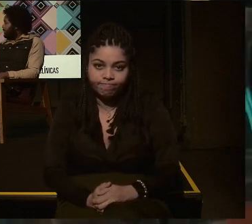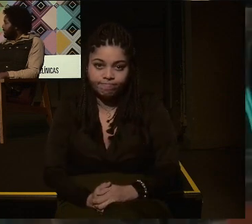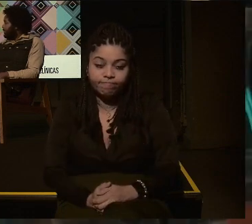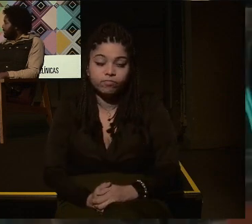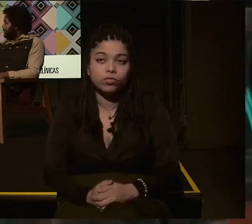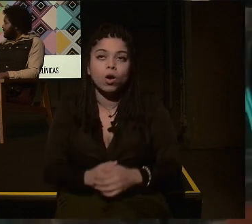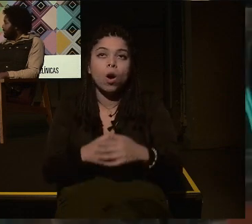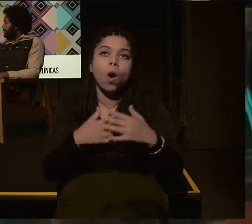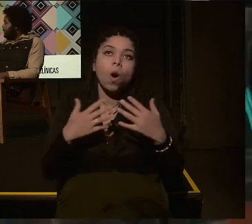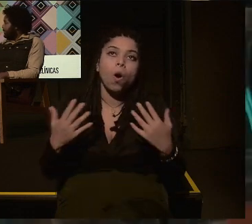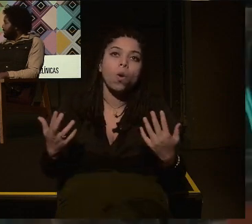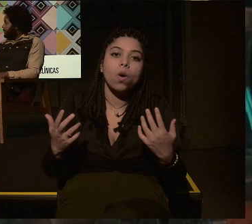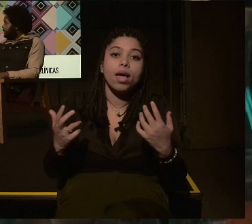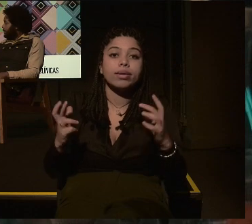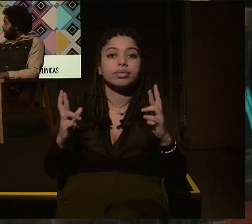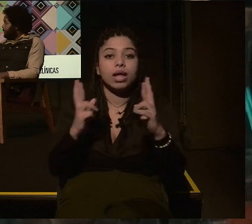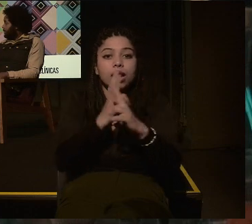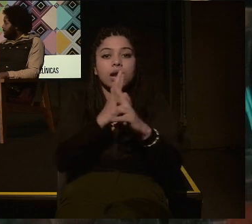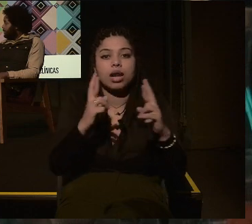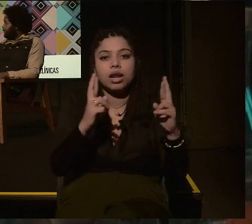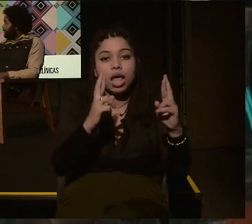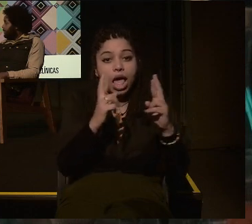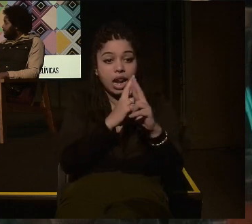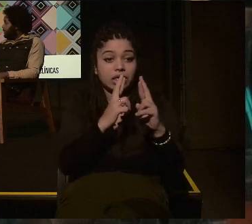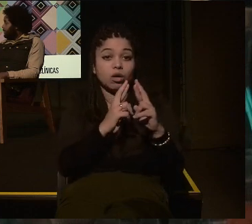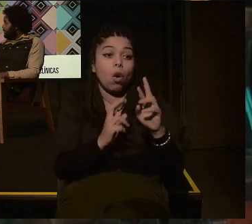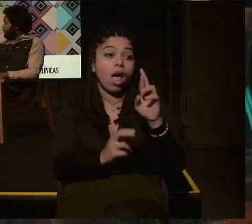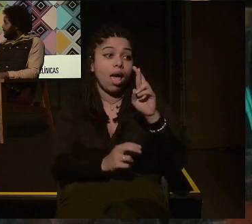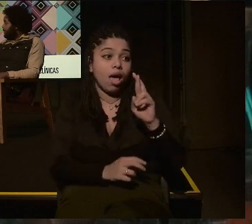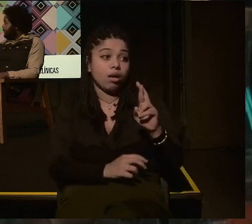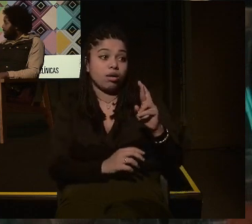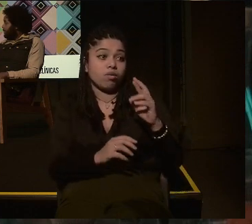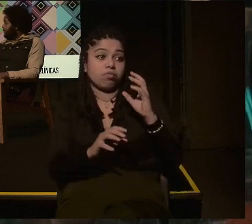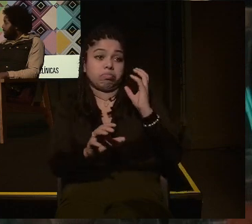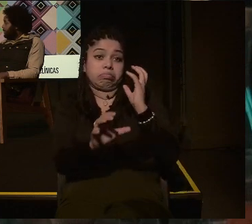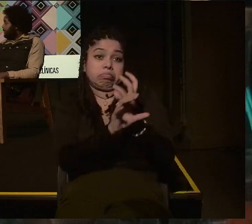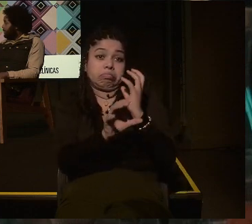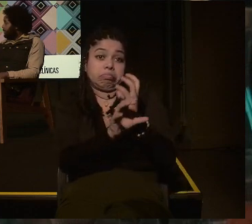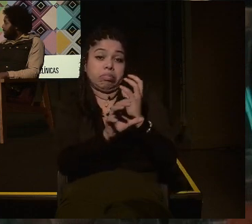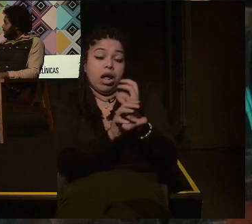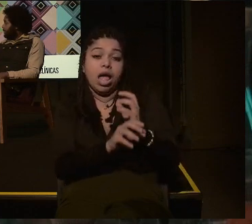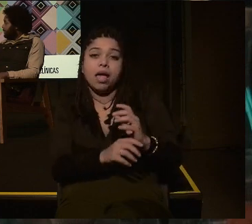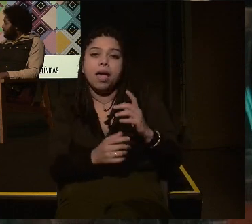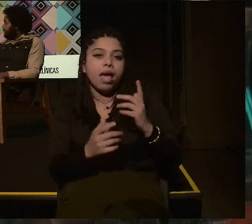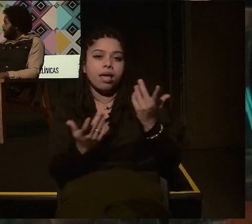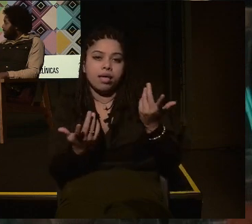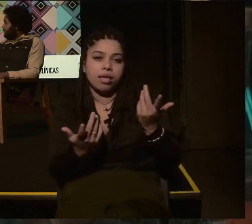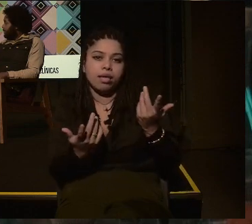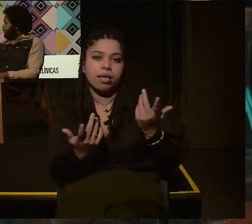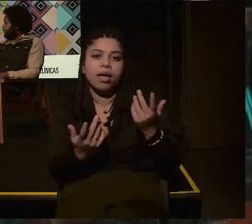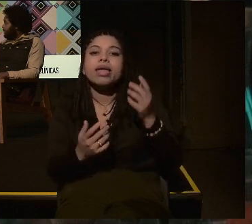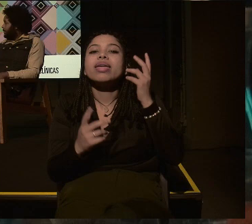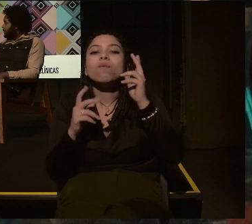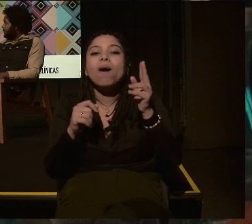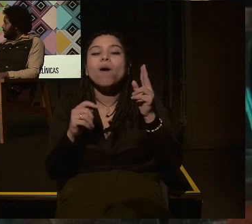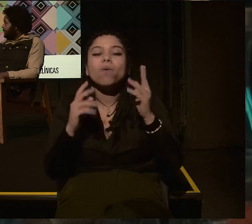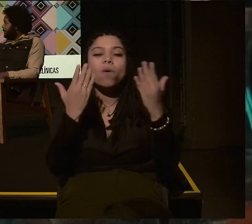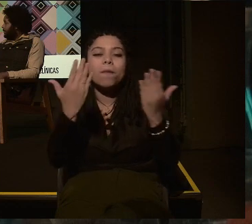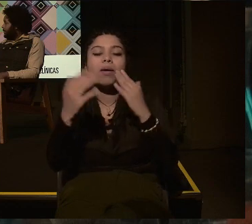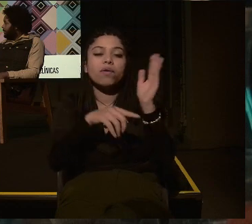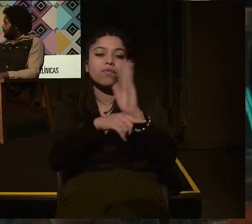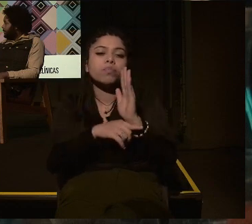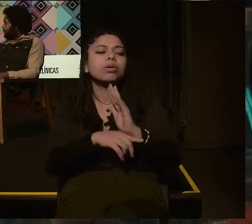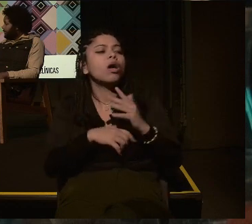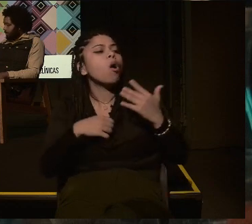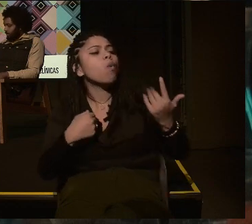Ou que confunde relação com R maiúsculo com R minúsculo, faz relação a lá aquele filme Que Horas Ela Volta. Ah,